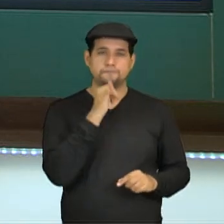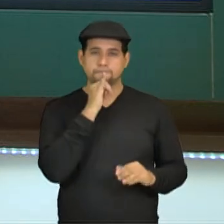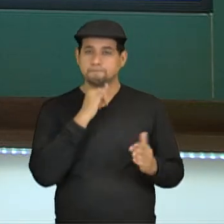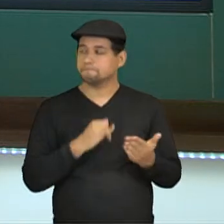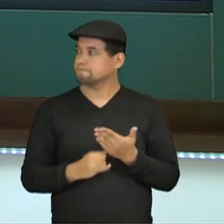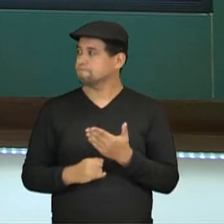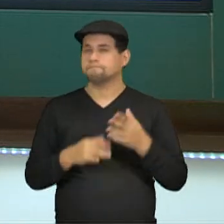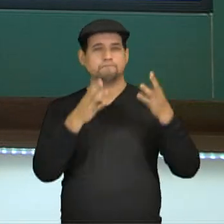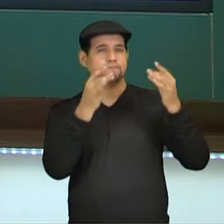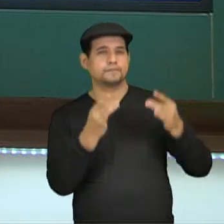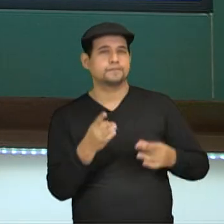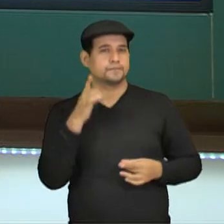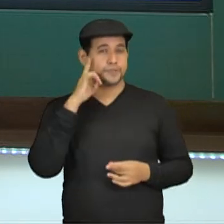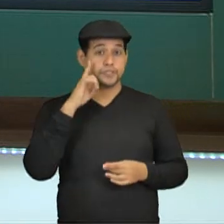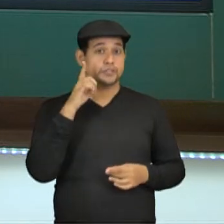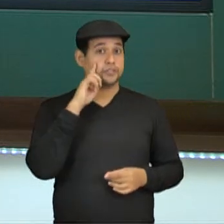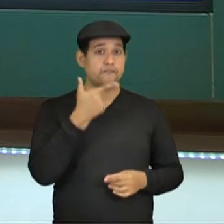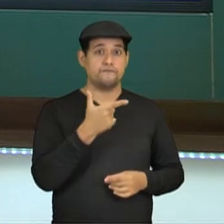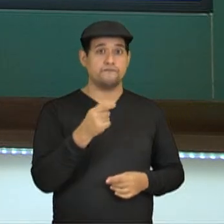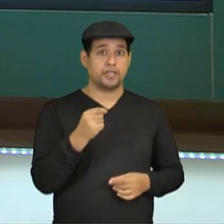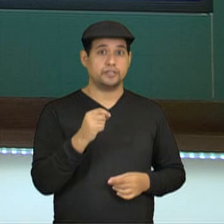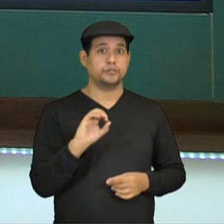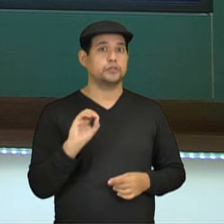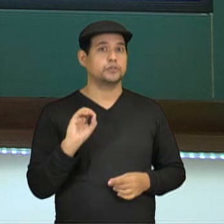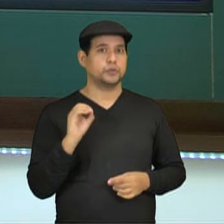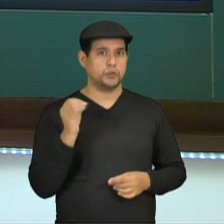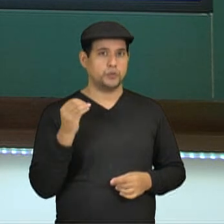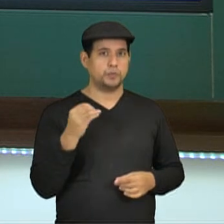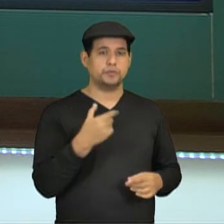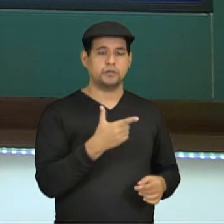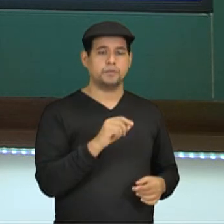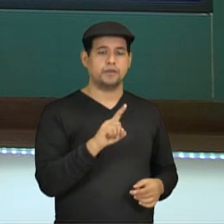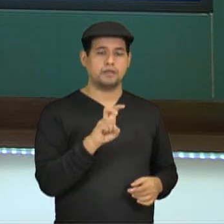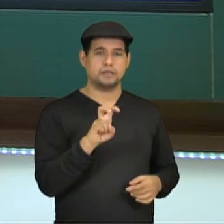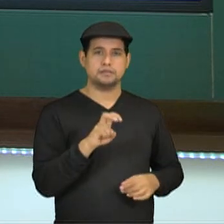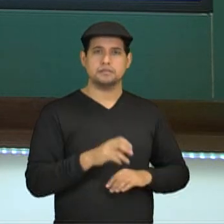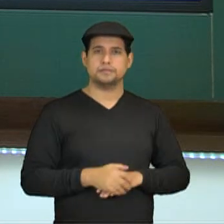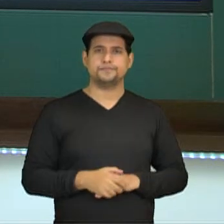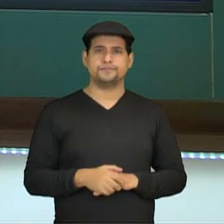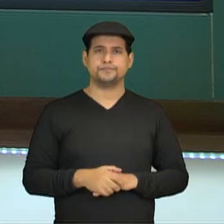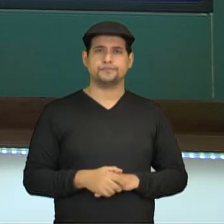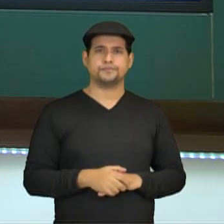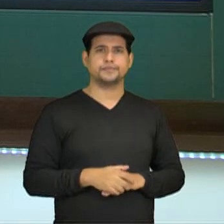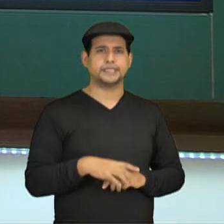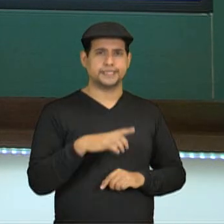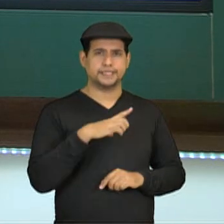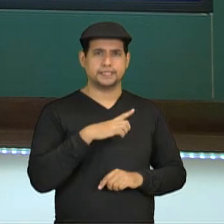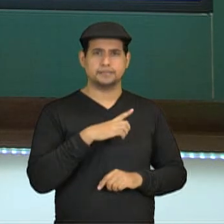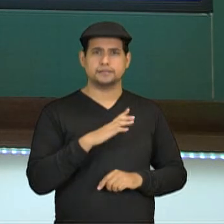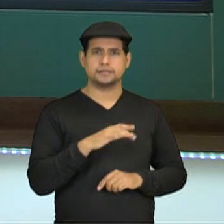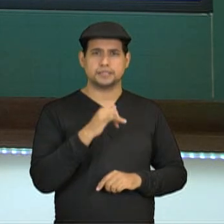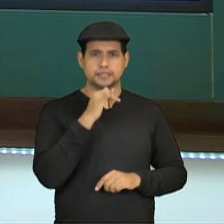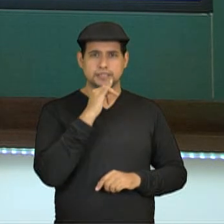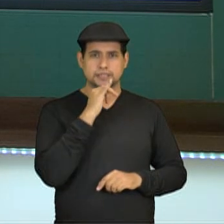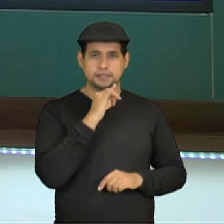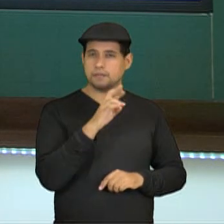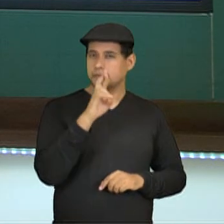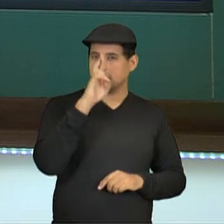aqui de um determinado dia, o dia 20 de 10 de 2015. Então, nós temos a temperatura aqui, ó,